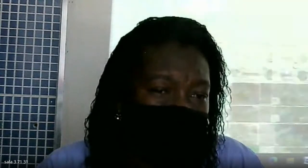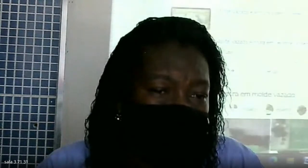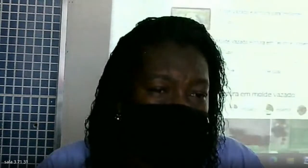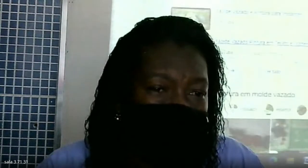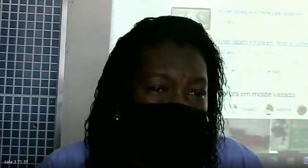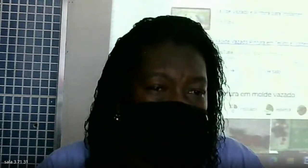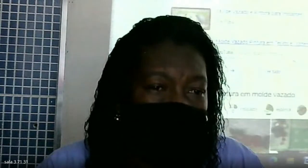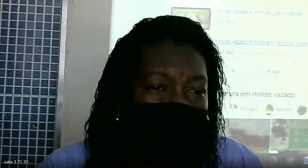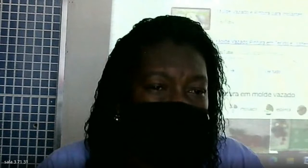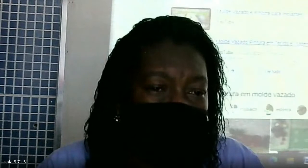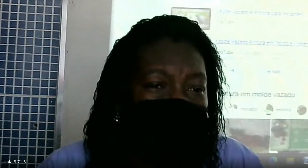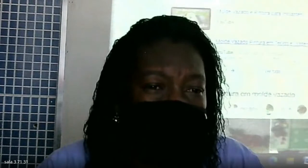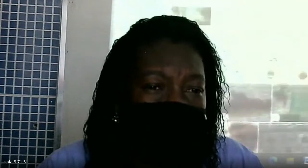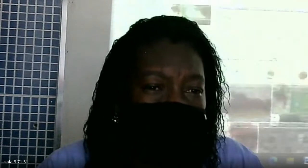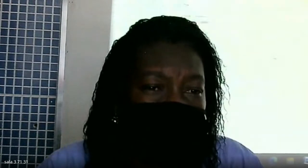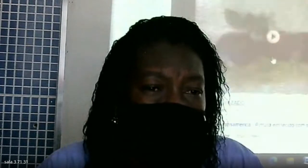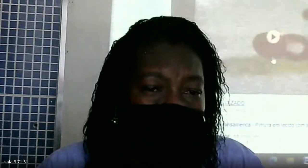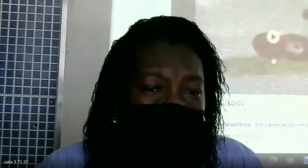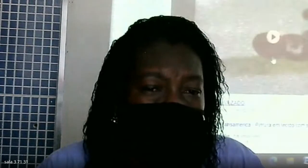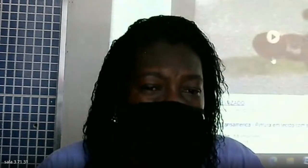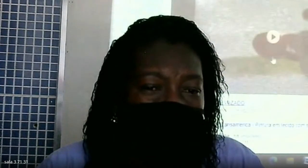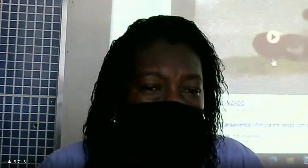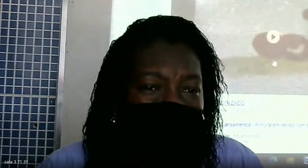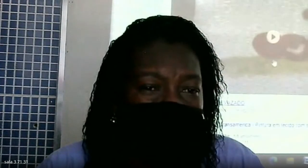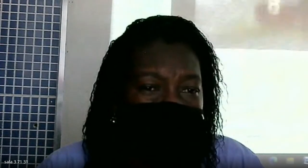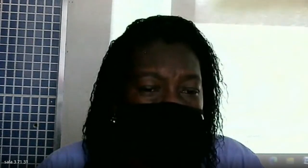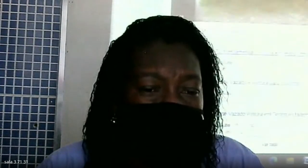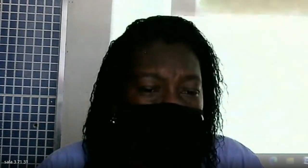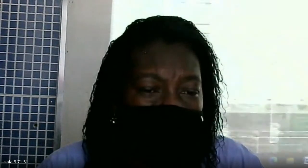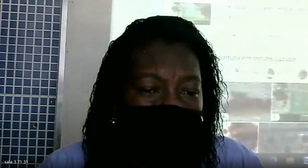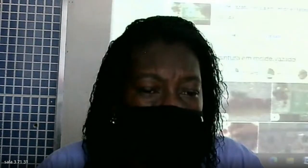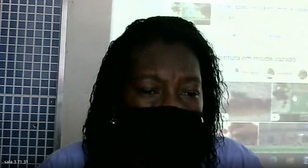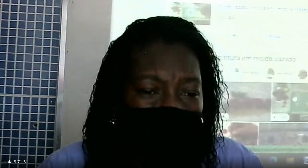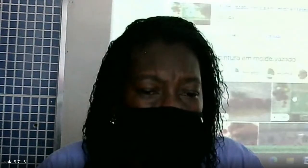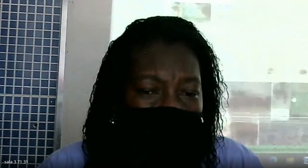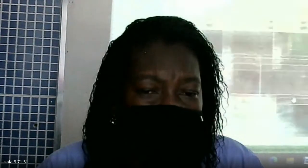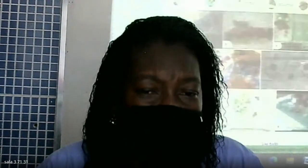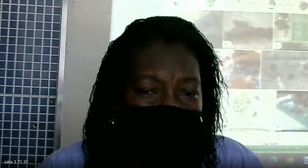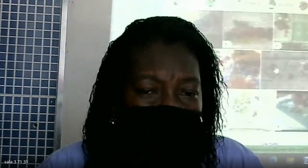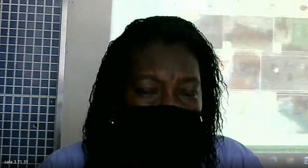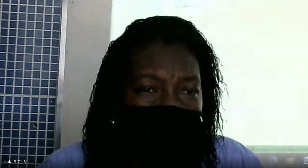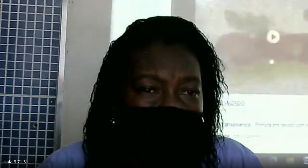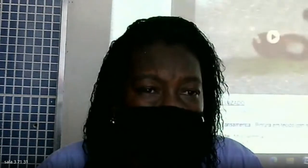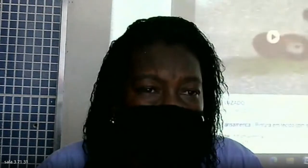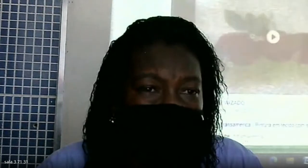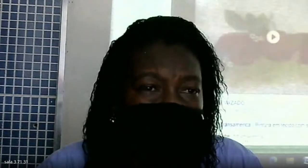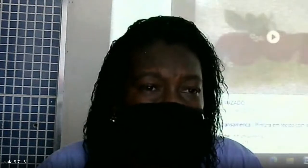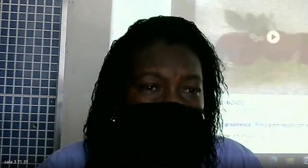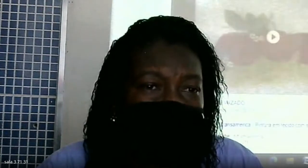Artesanato, né? Vamos dizer assim, já para adulto, né? Eu queria uma coisa mais simples para a parte